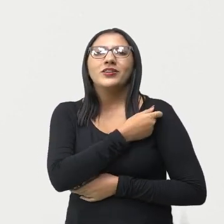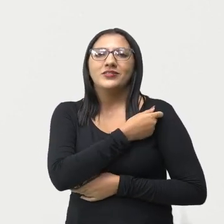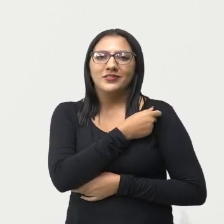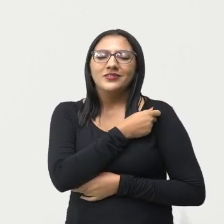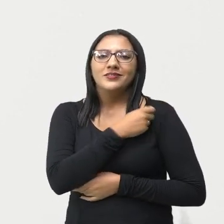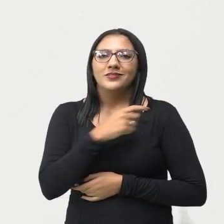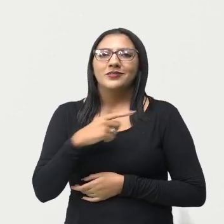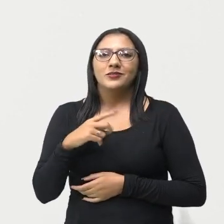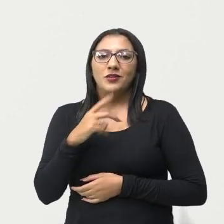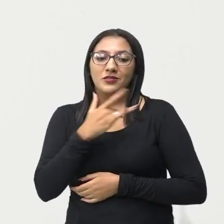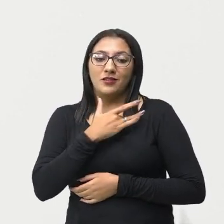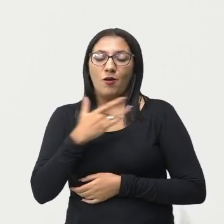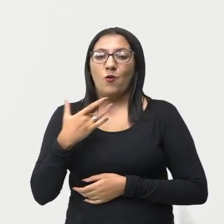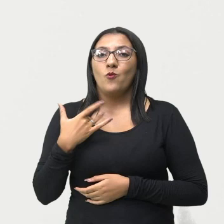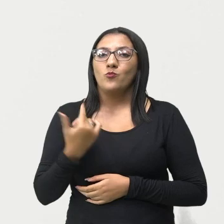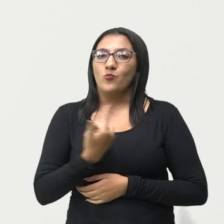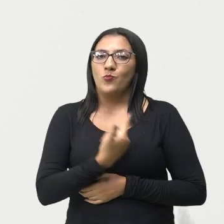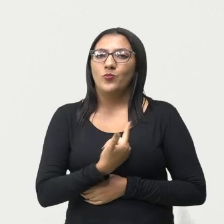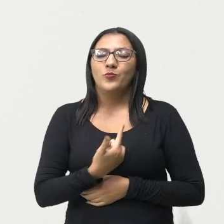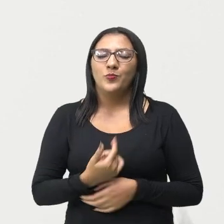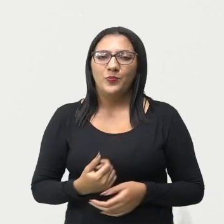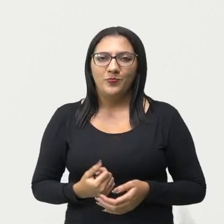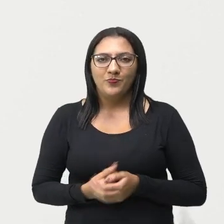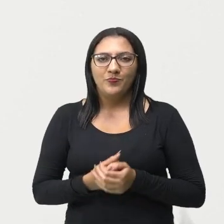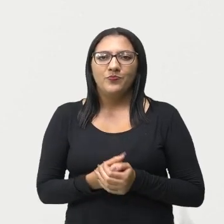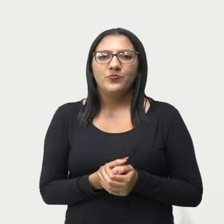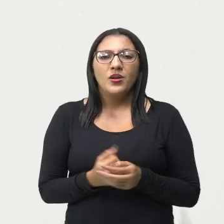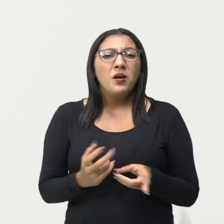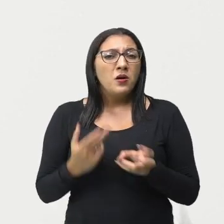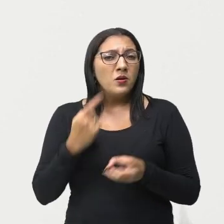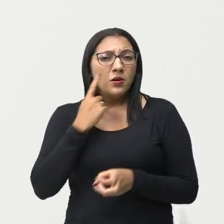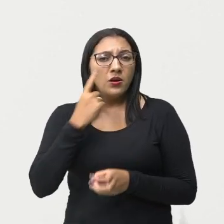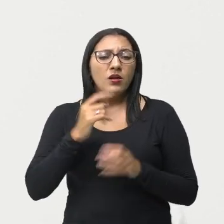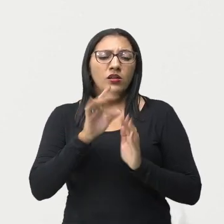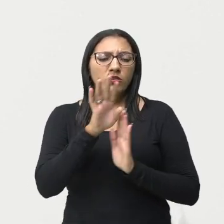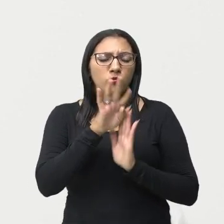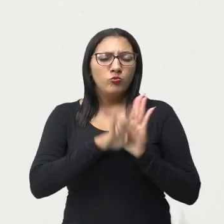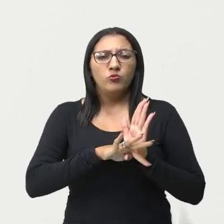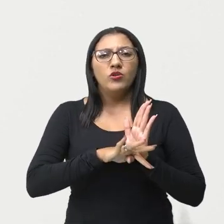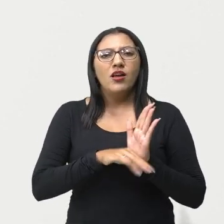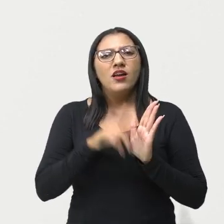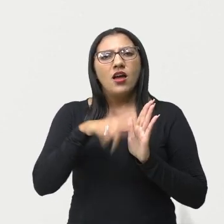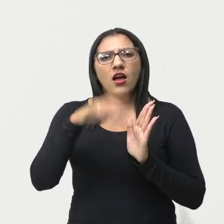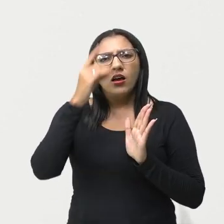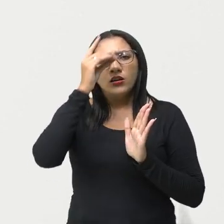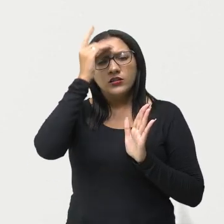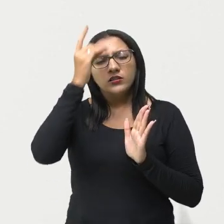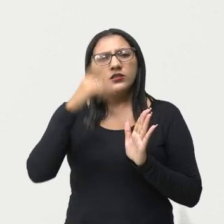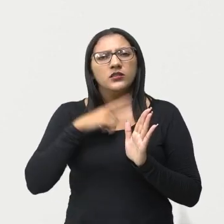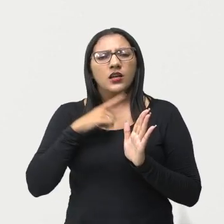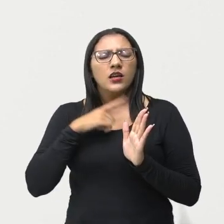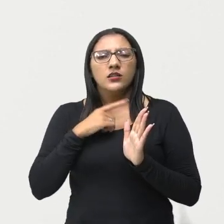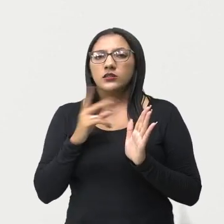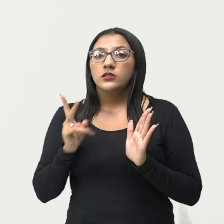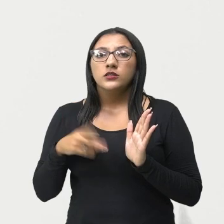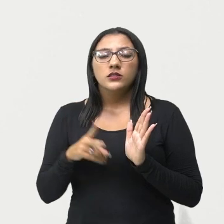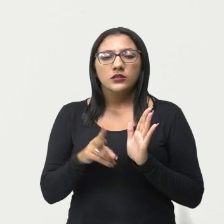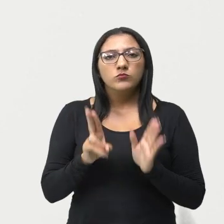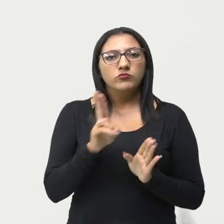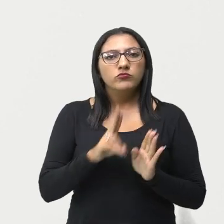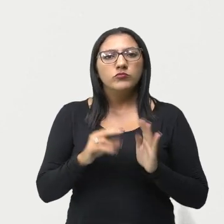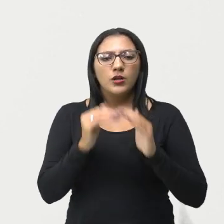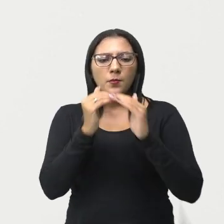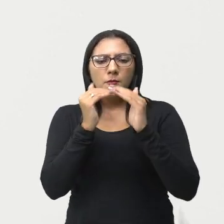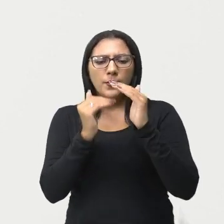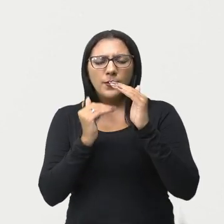para a nossa saúde. Observem que no texto essa ideia está presente em todos os